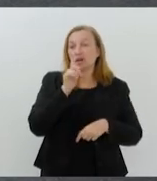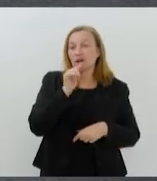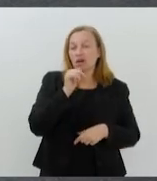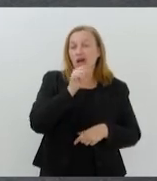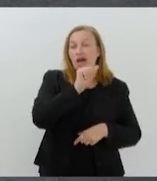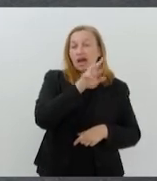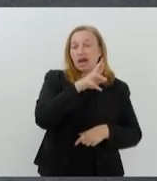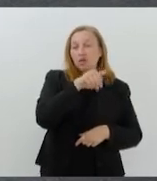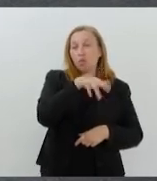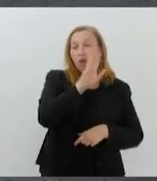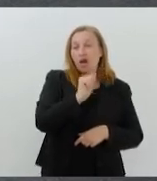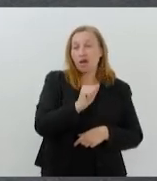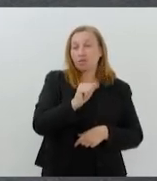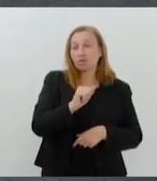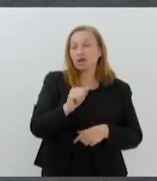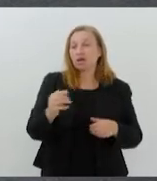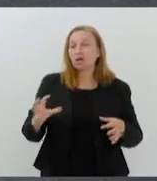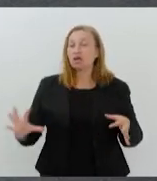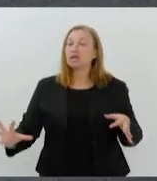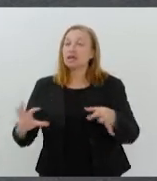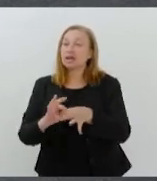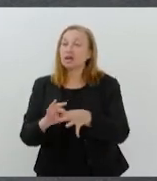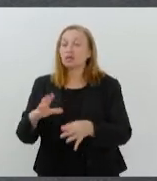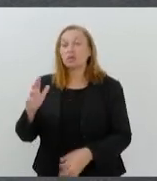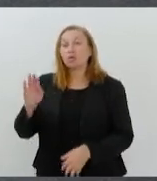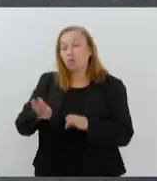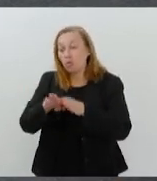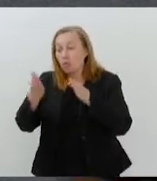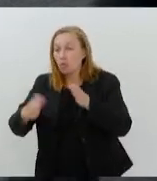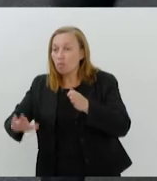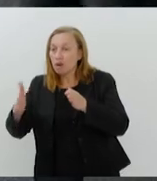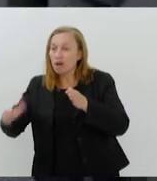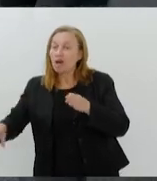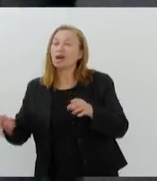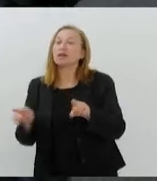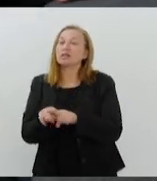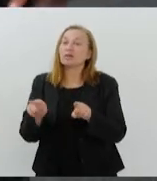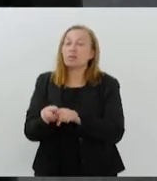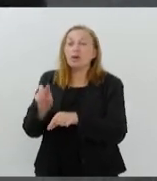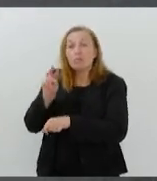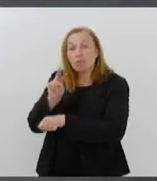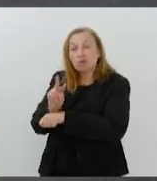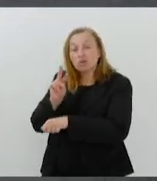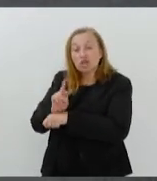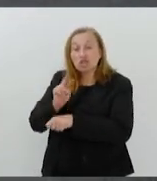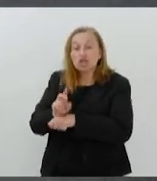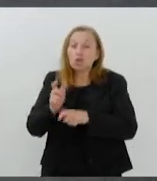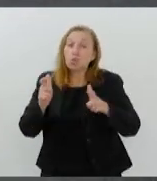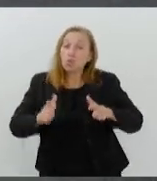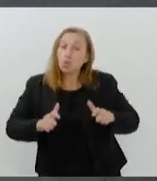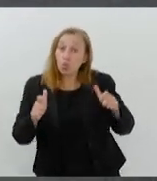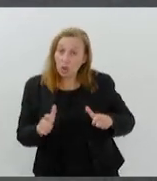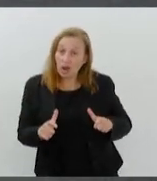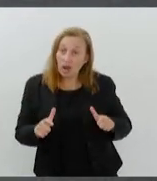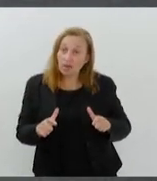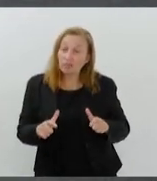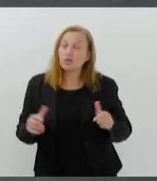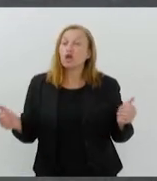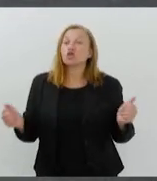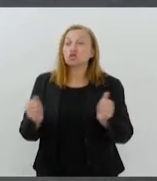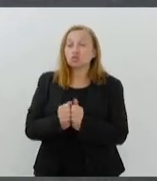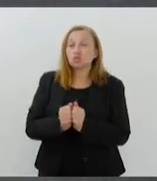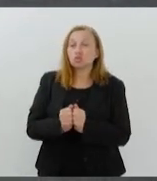o Parque Estadual da Costa do Sol para proteger as dunas, restingas, e também, junto